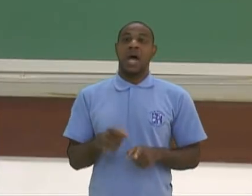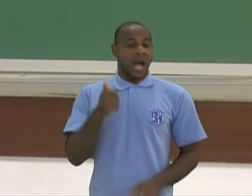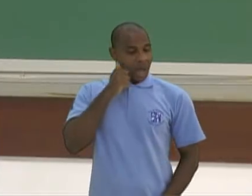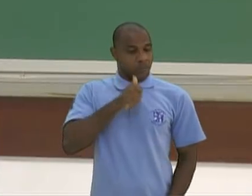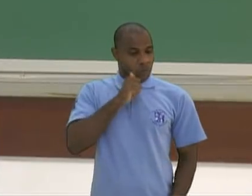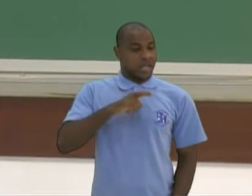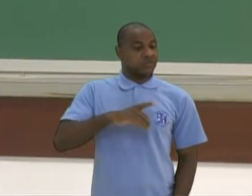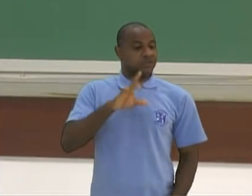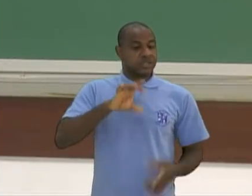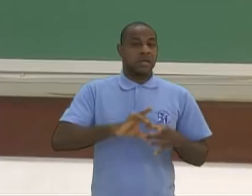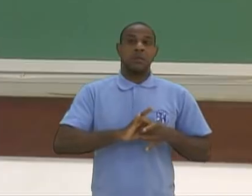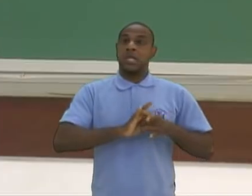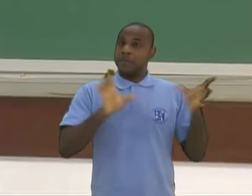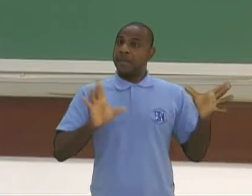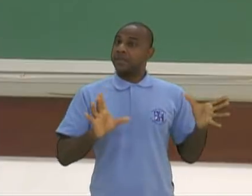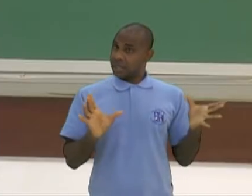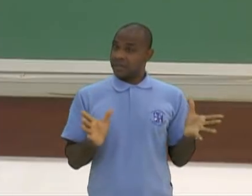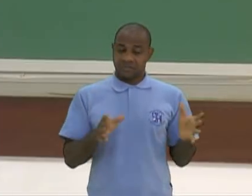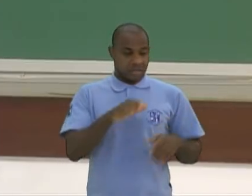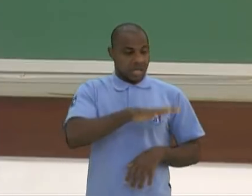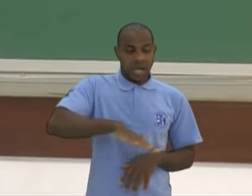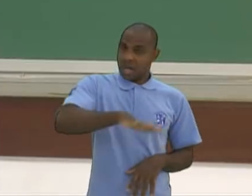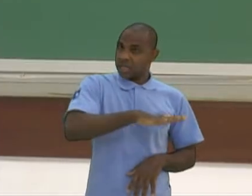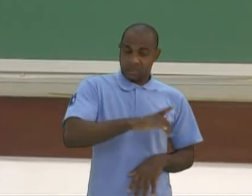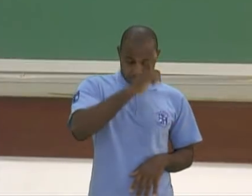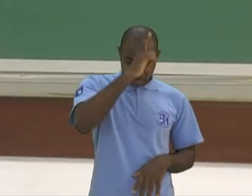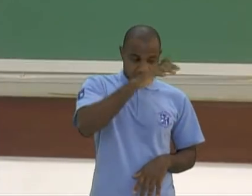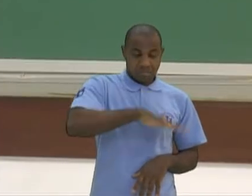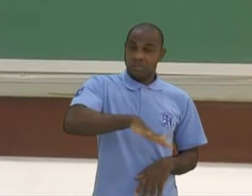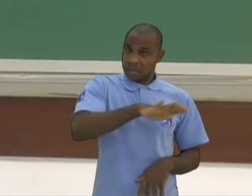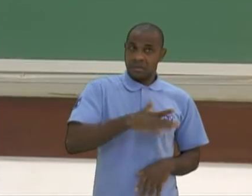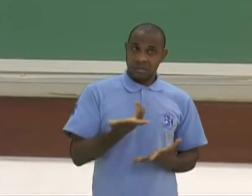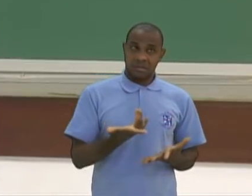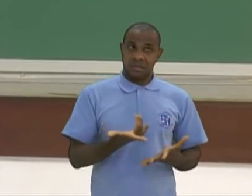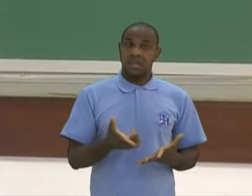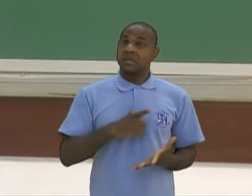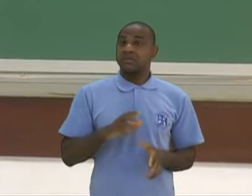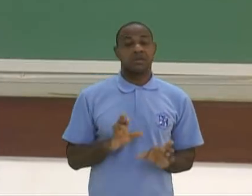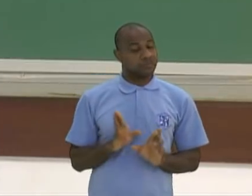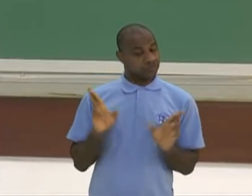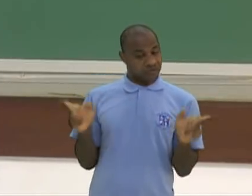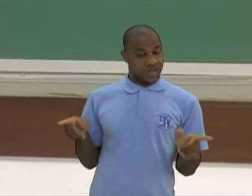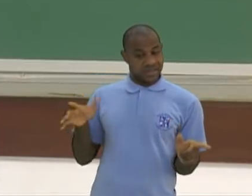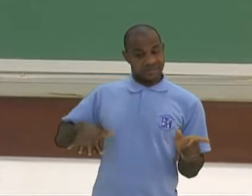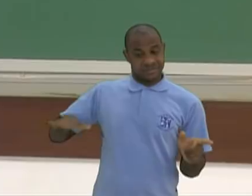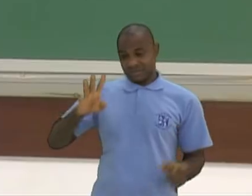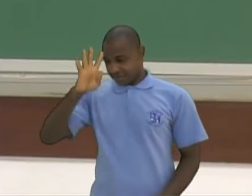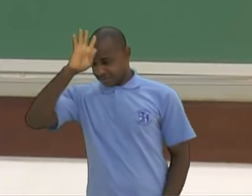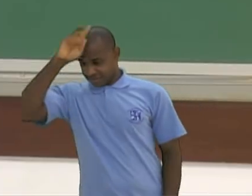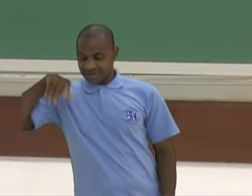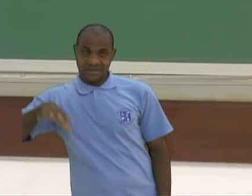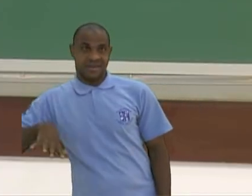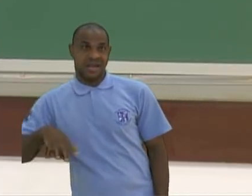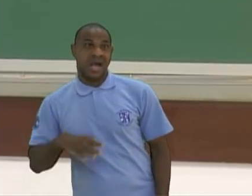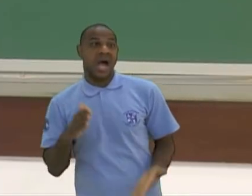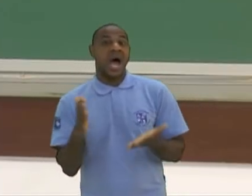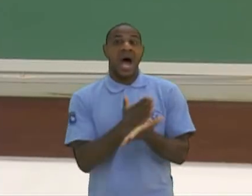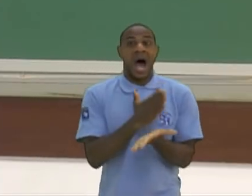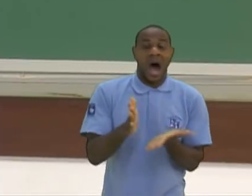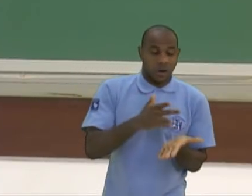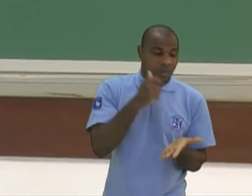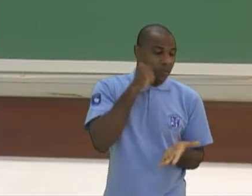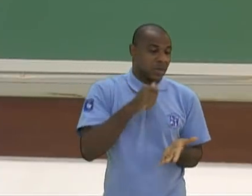sociedades bárbaras, germanas, tinham essas diferenças. Algumas eram mais